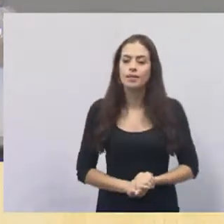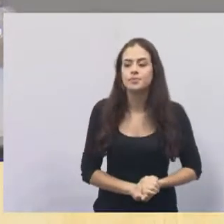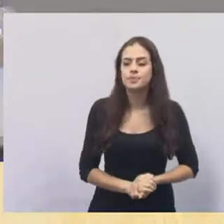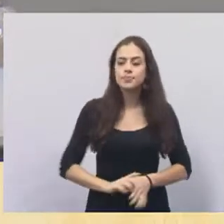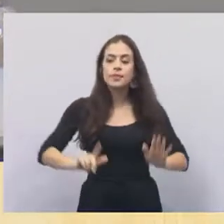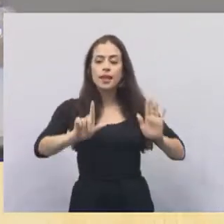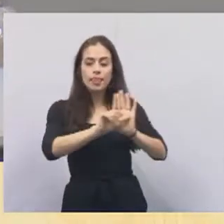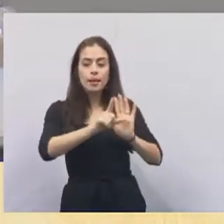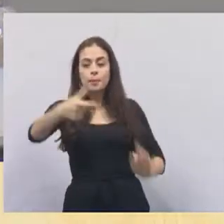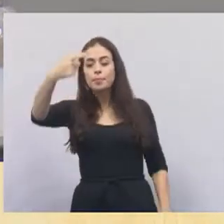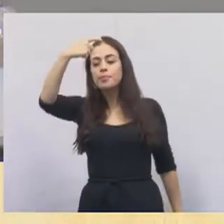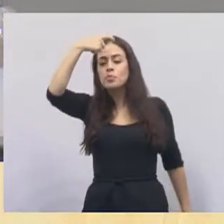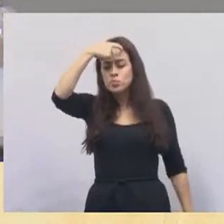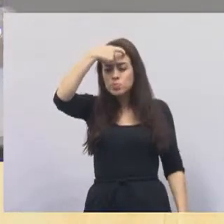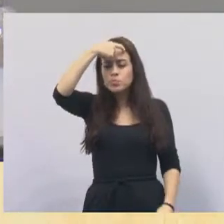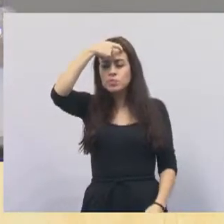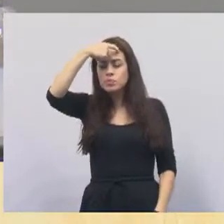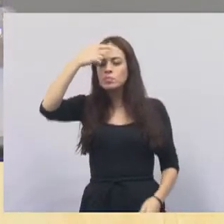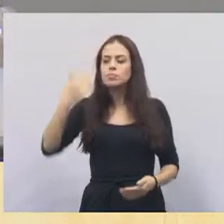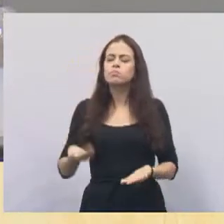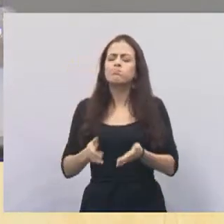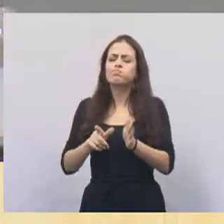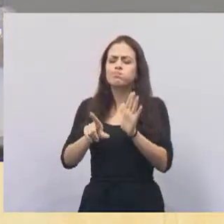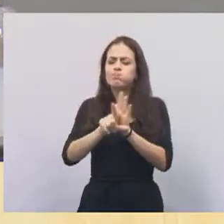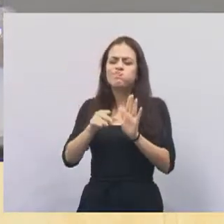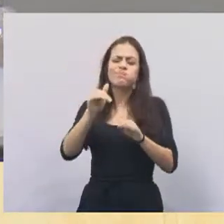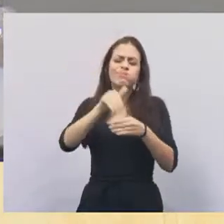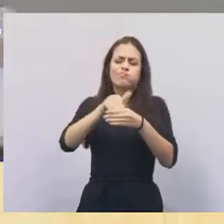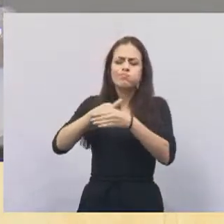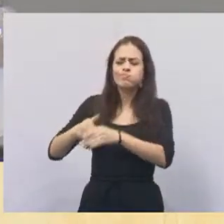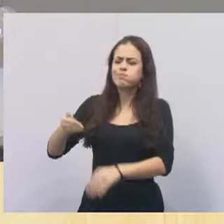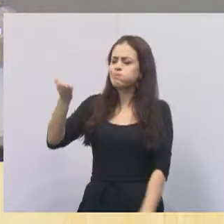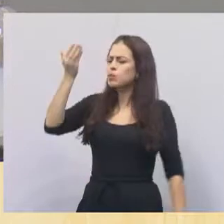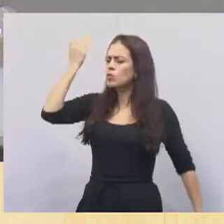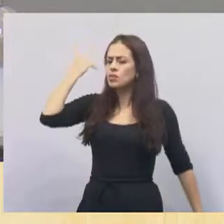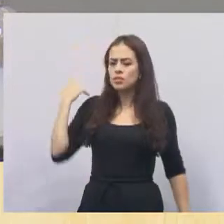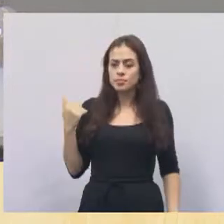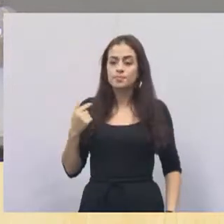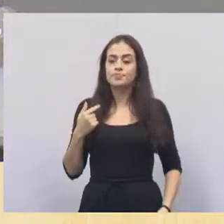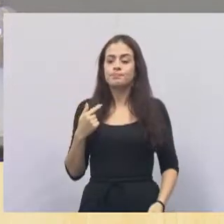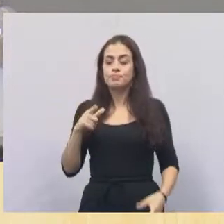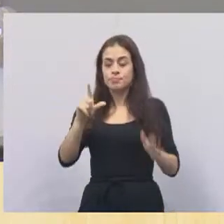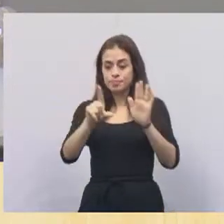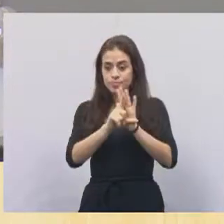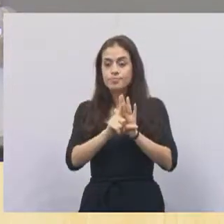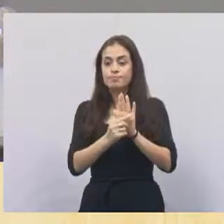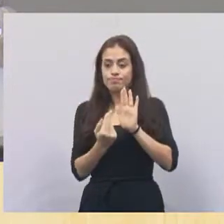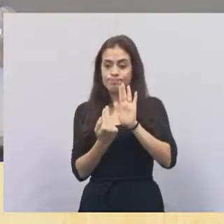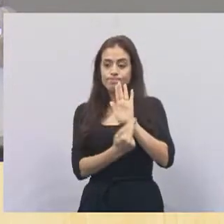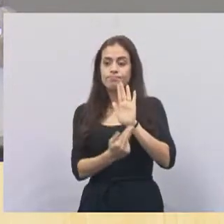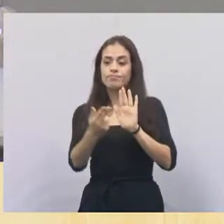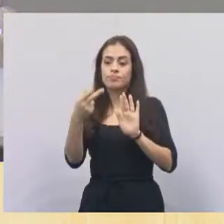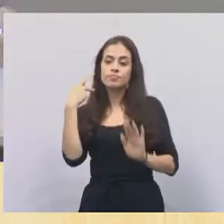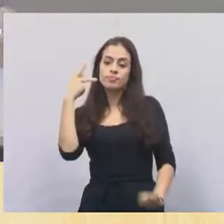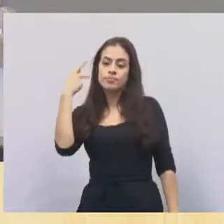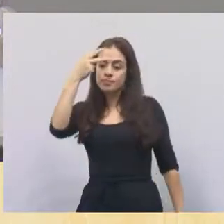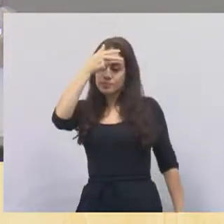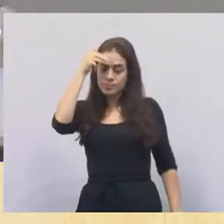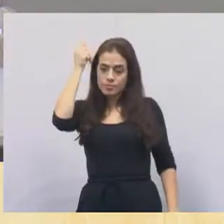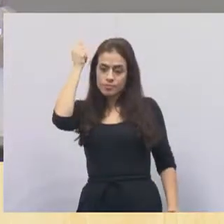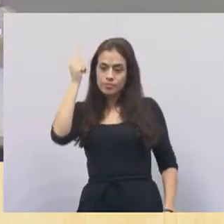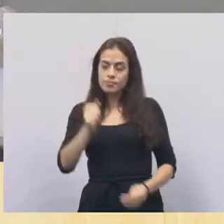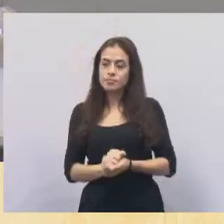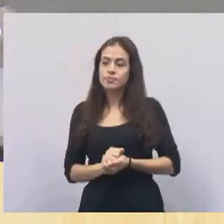conscientizar a respeito da lei que já foi votada que a lei da vereadora agora viu uma lei de